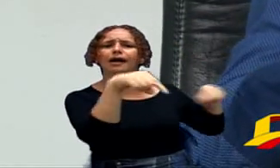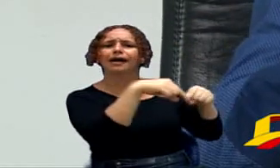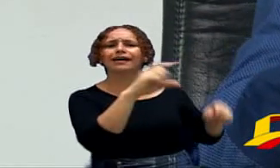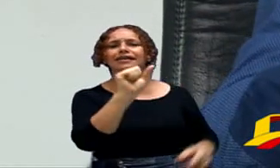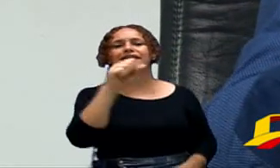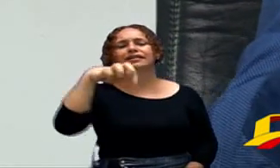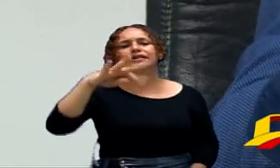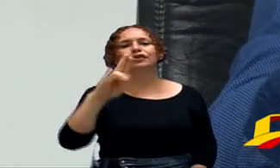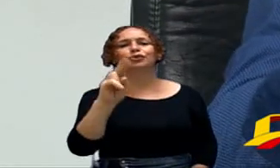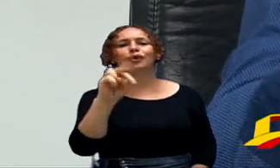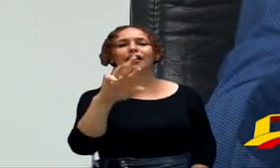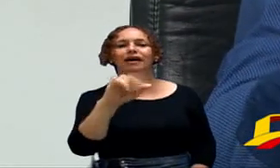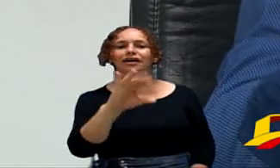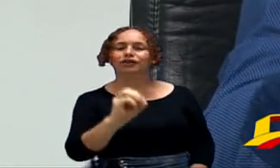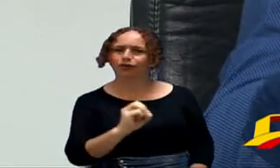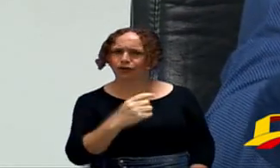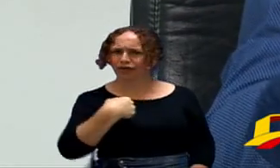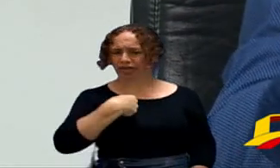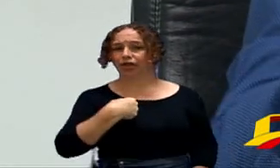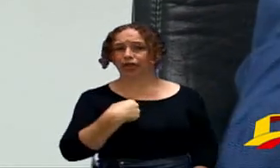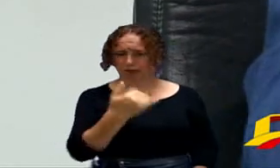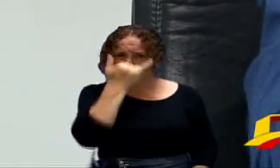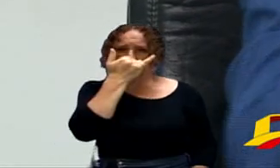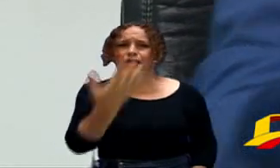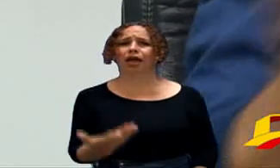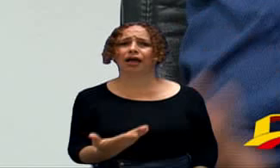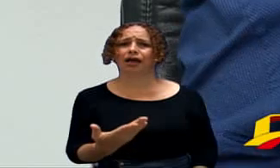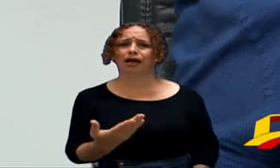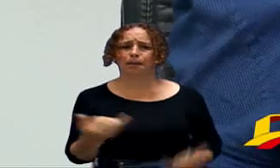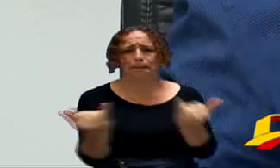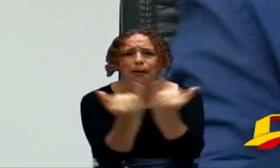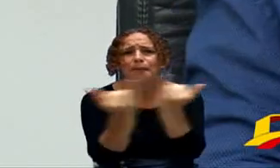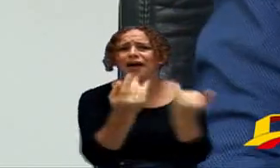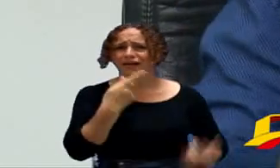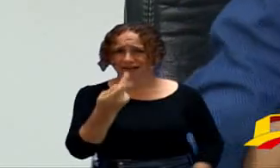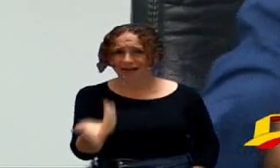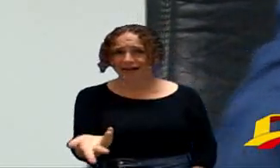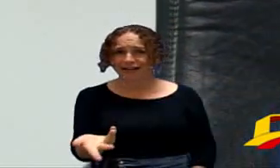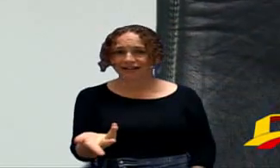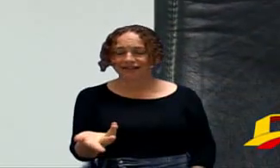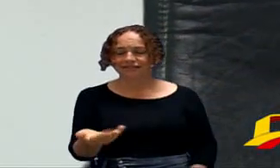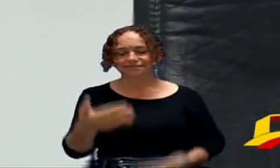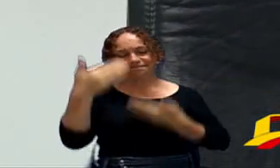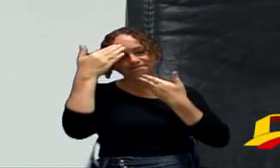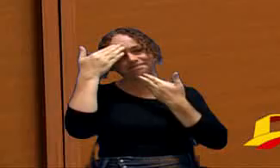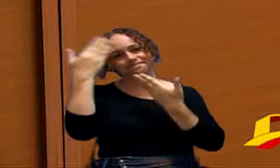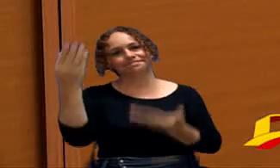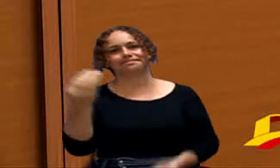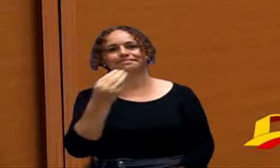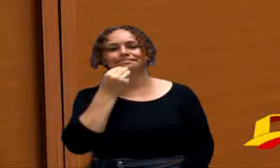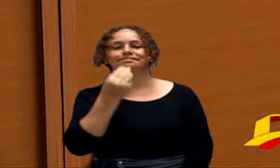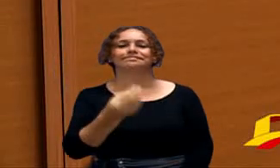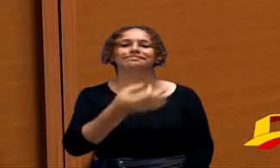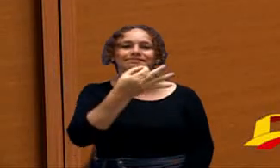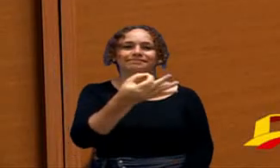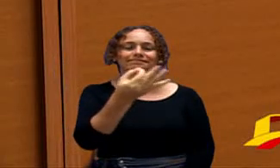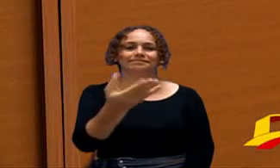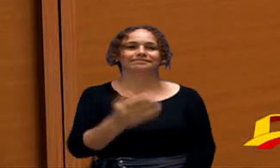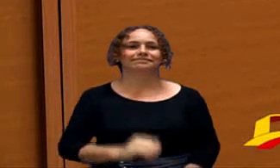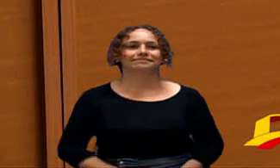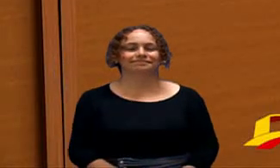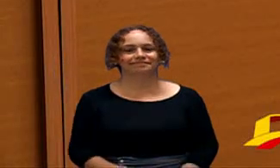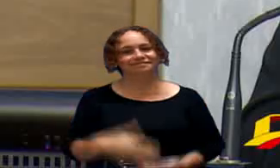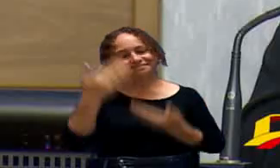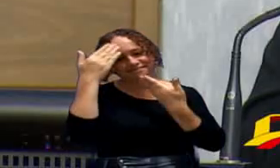Ou estou falando bobagem? Joia. Obrigado, Renato. Obrigado, viu? Obrigado pela oportunidade de falar.